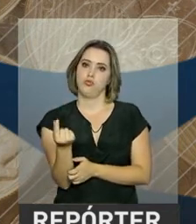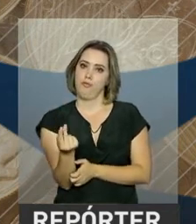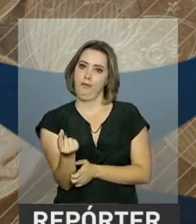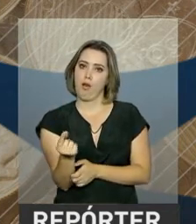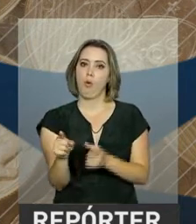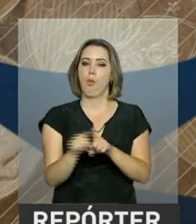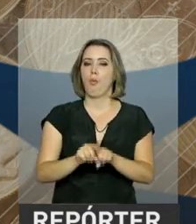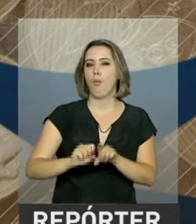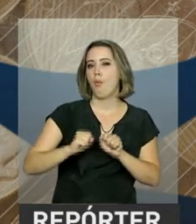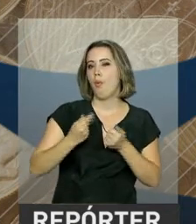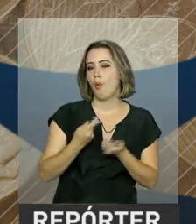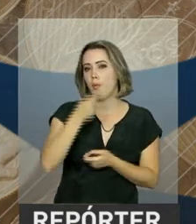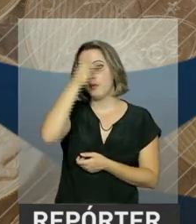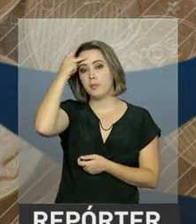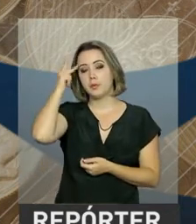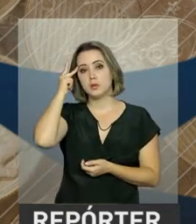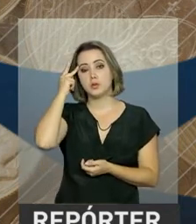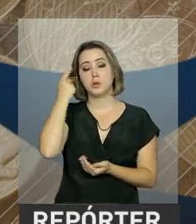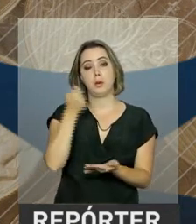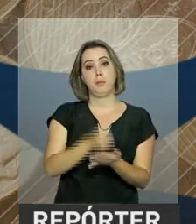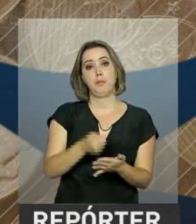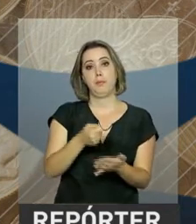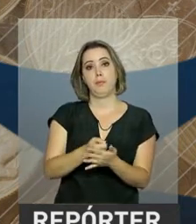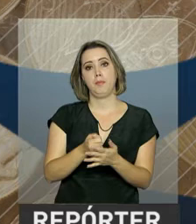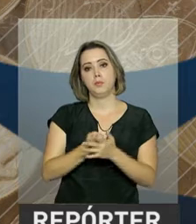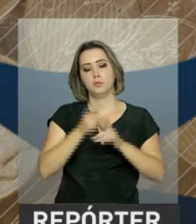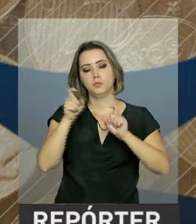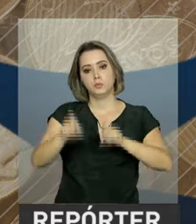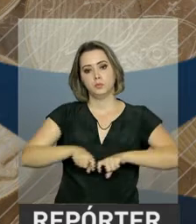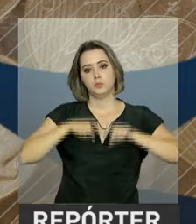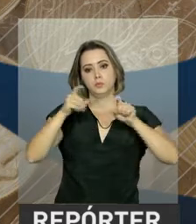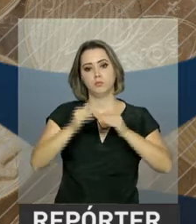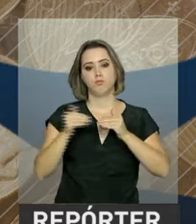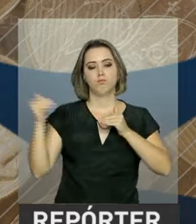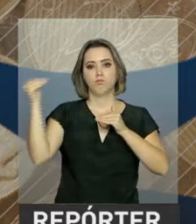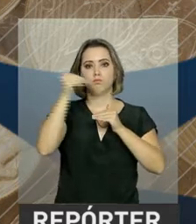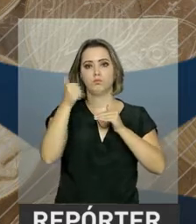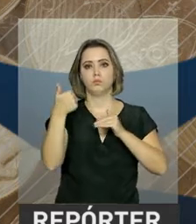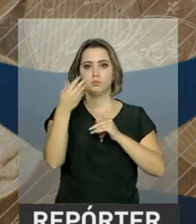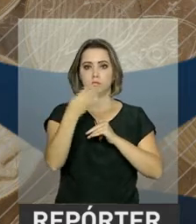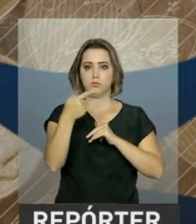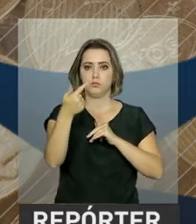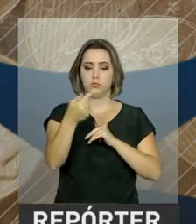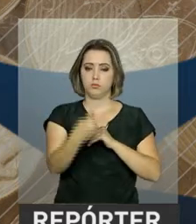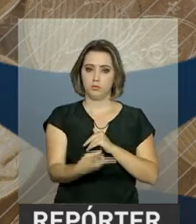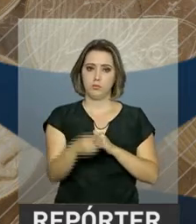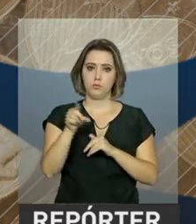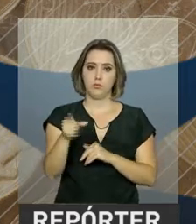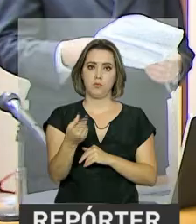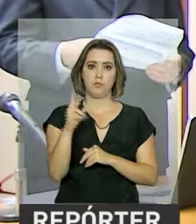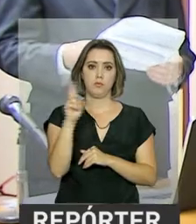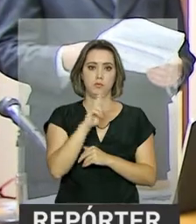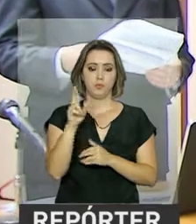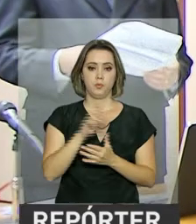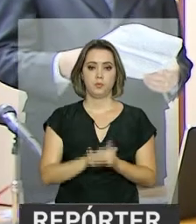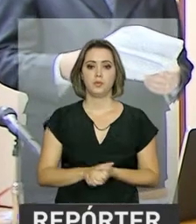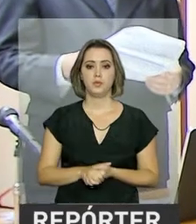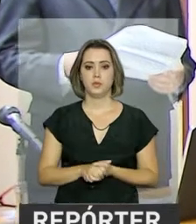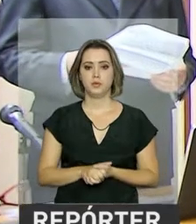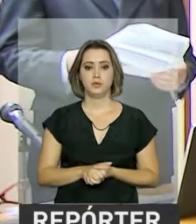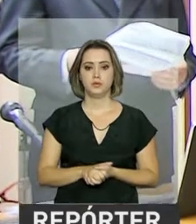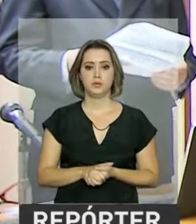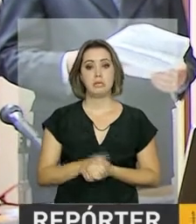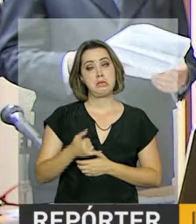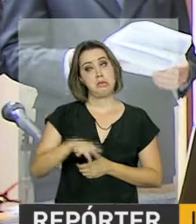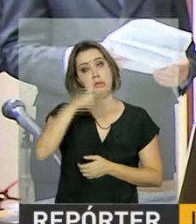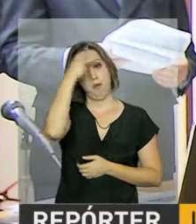o contribuinte da atividade rural com receita superior a R$ 142 mil. Quem não entregar